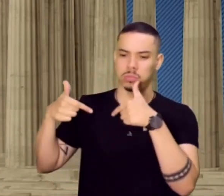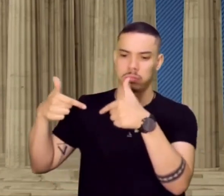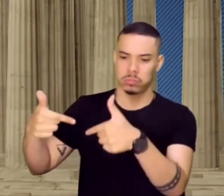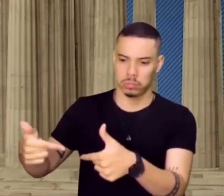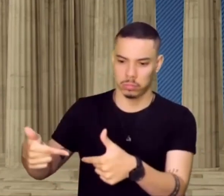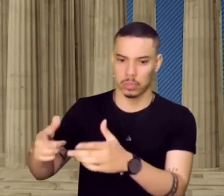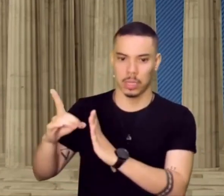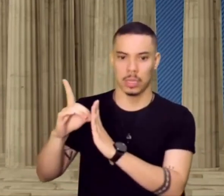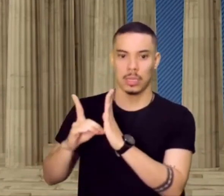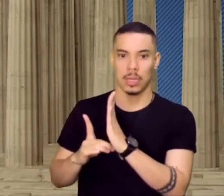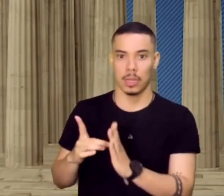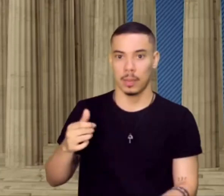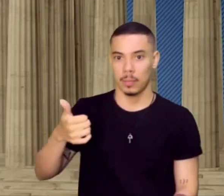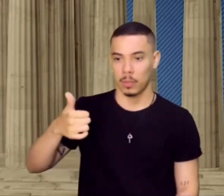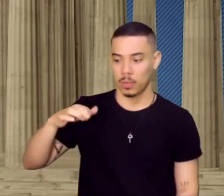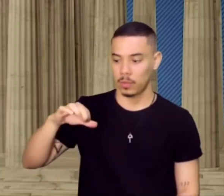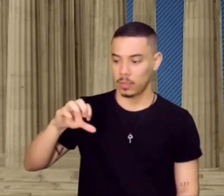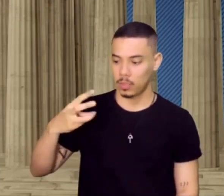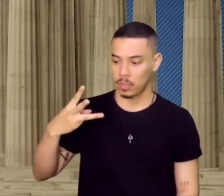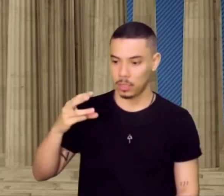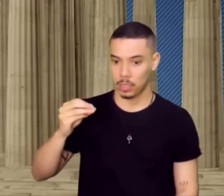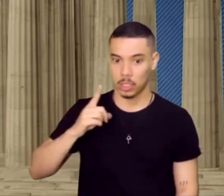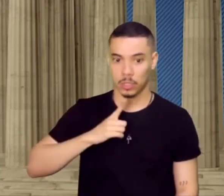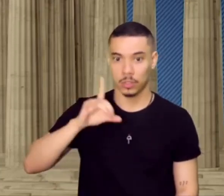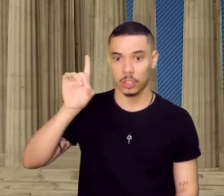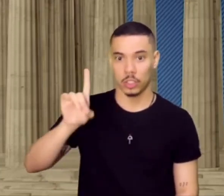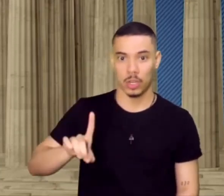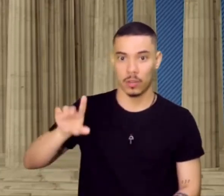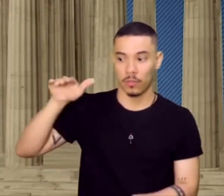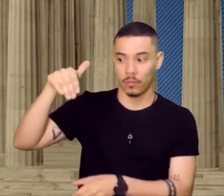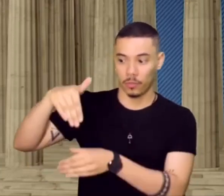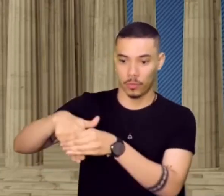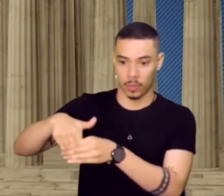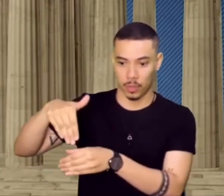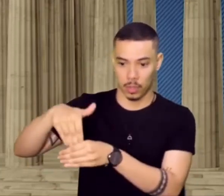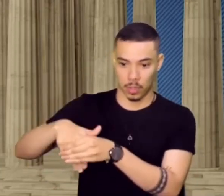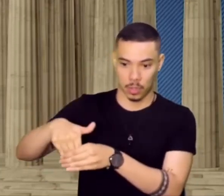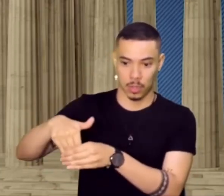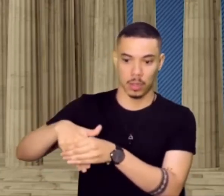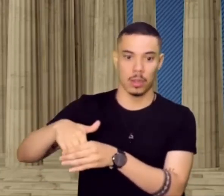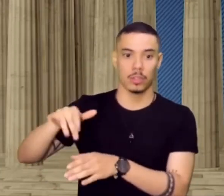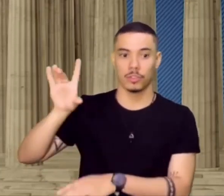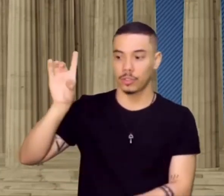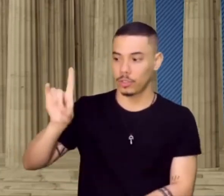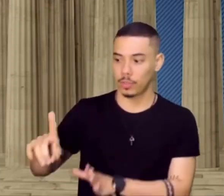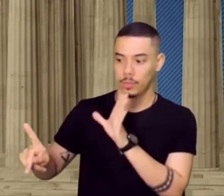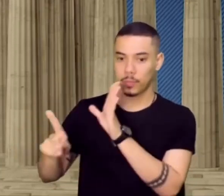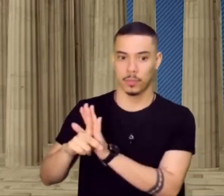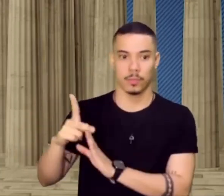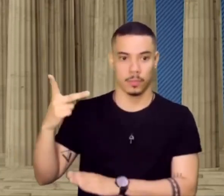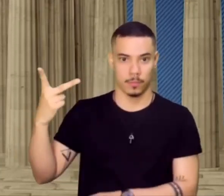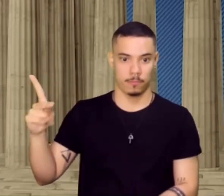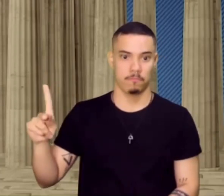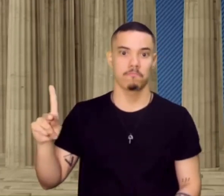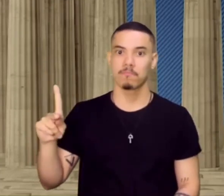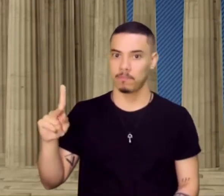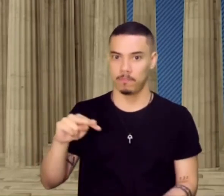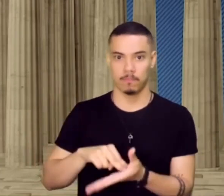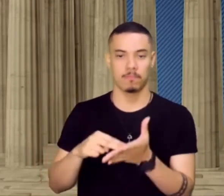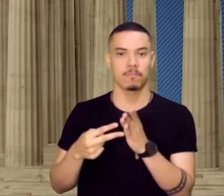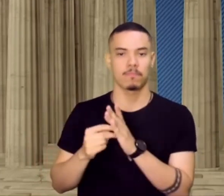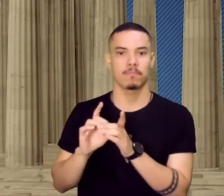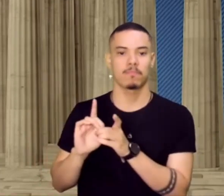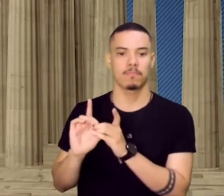Na década de 30, tiveram o direito para votar, e exercer a cidadania. Isso é